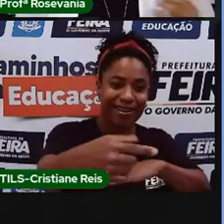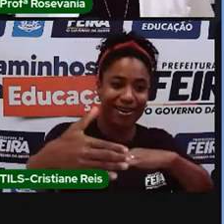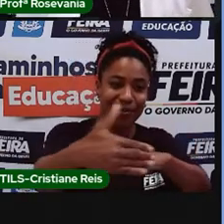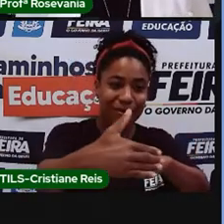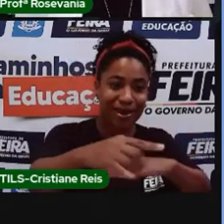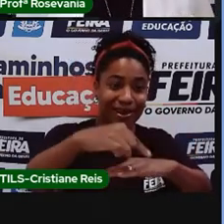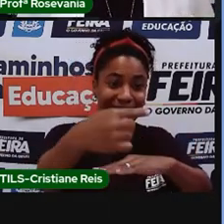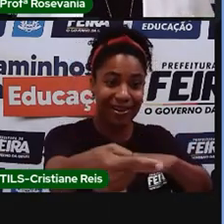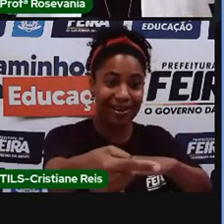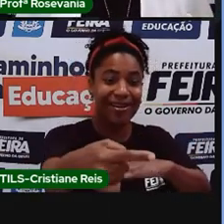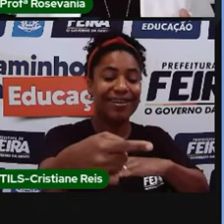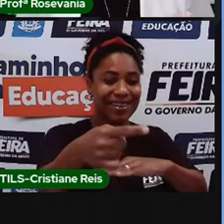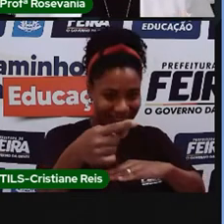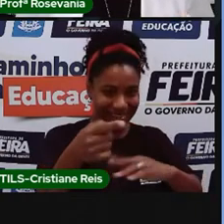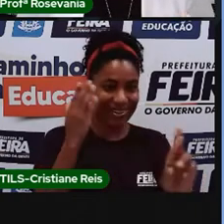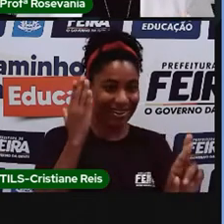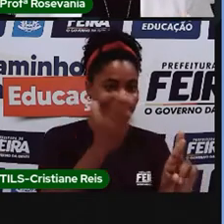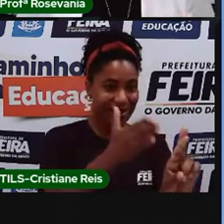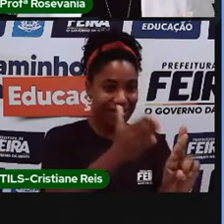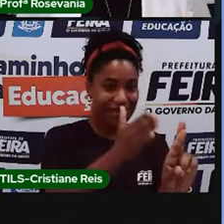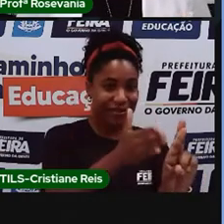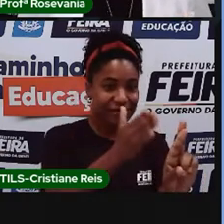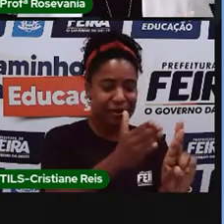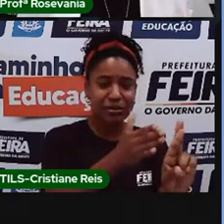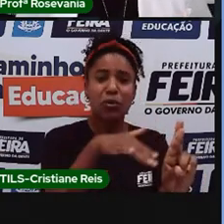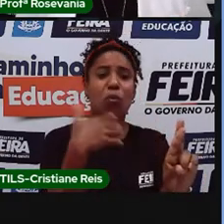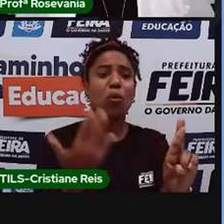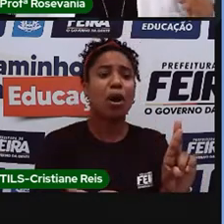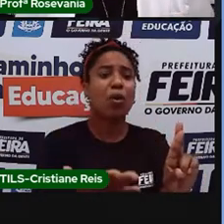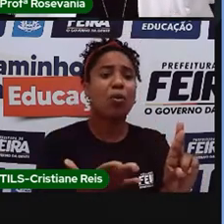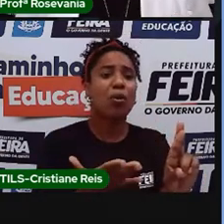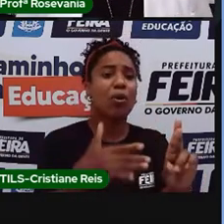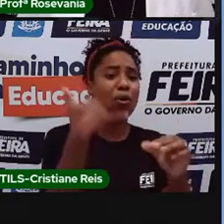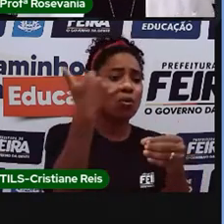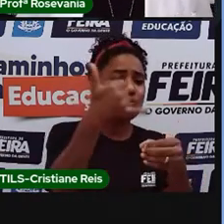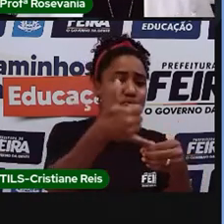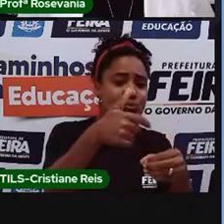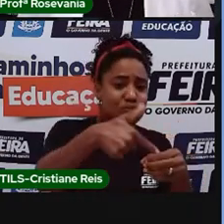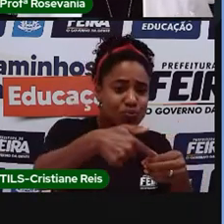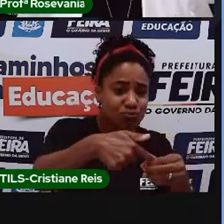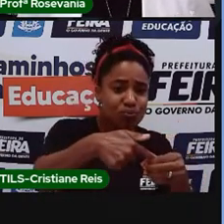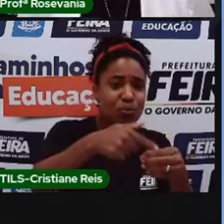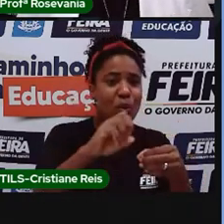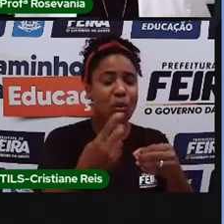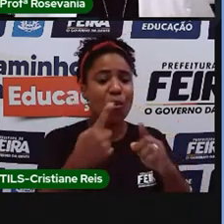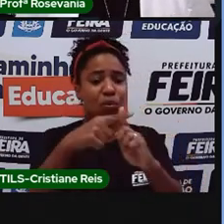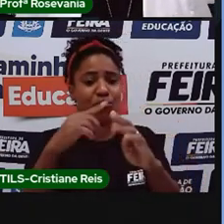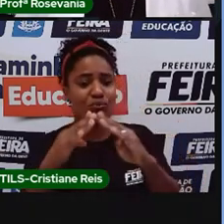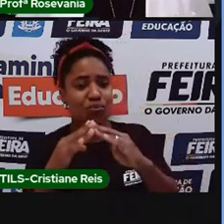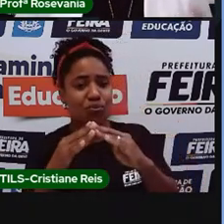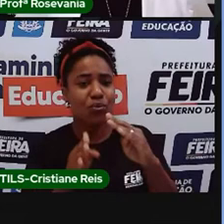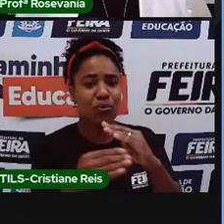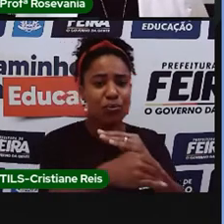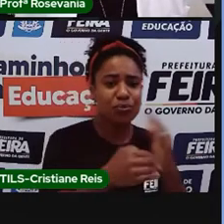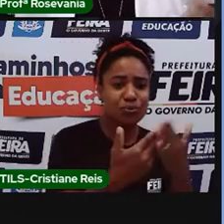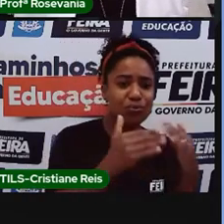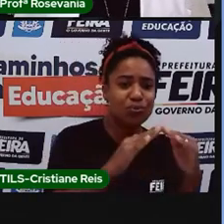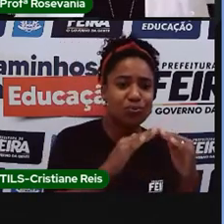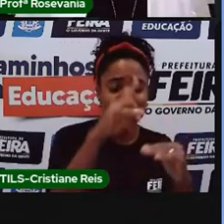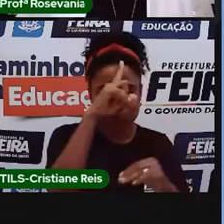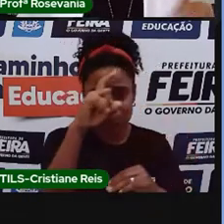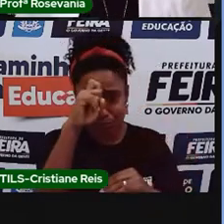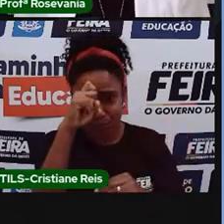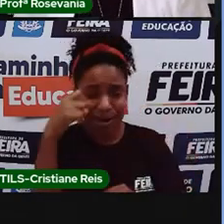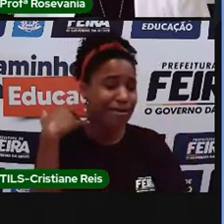E aí você dá um ponto de referência, porque é uma característica do croqui, você ter ponto de referências. Escolas,